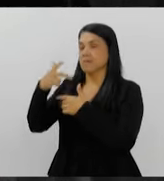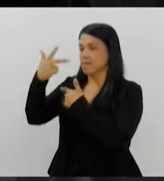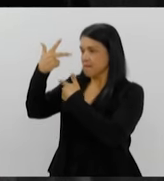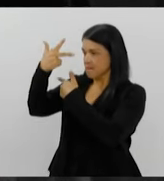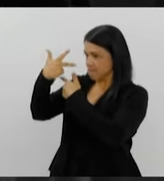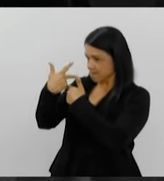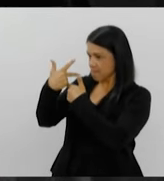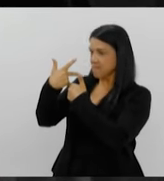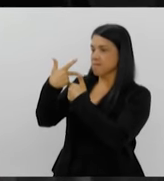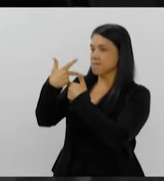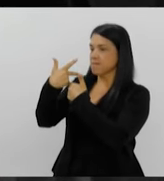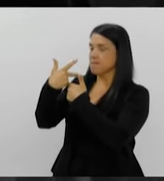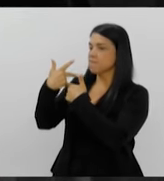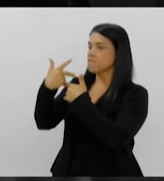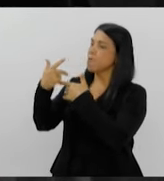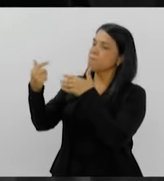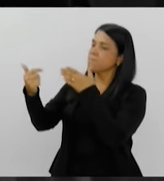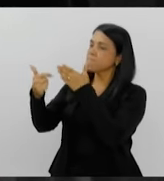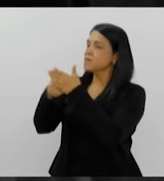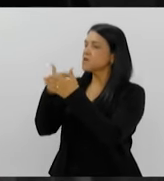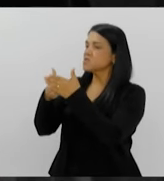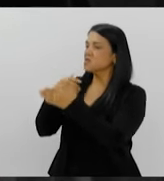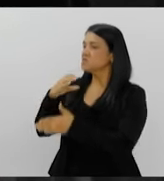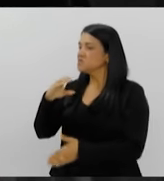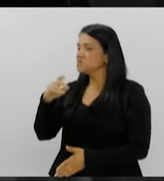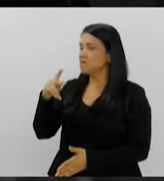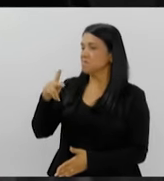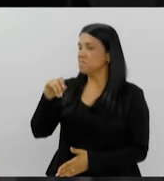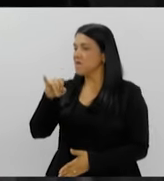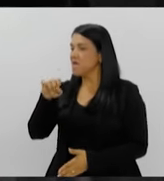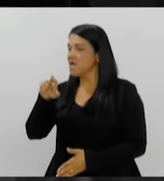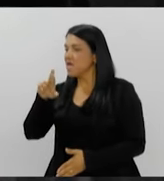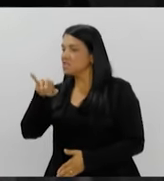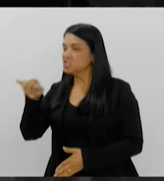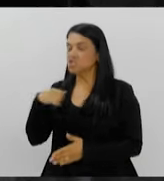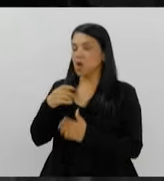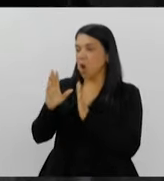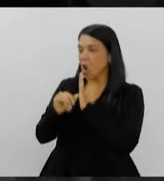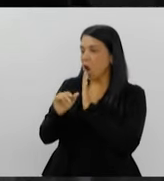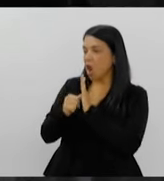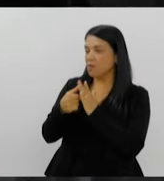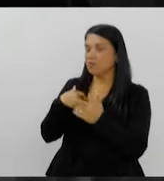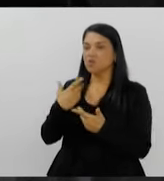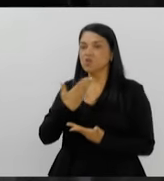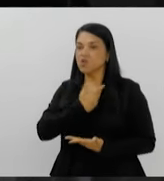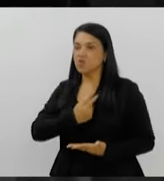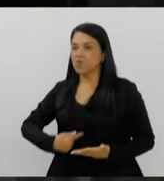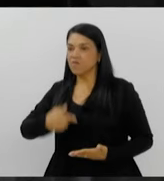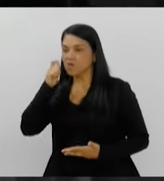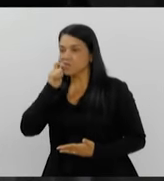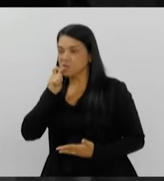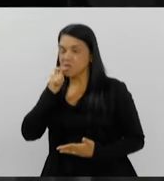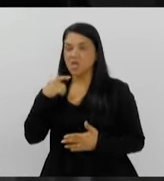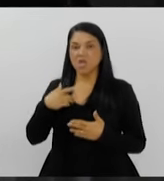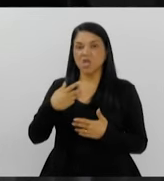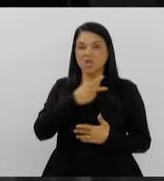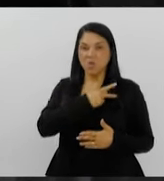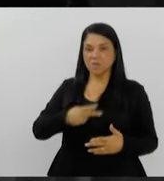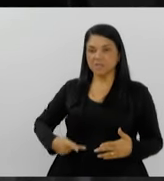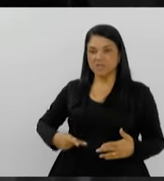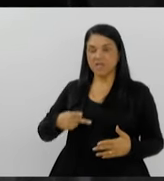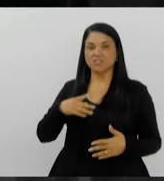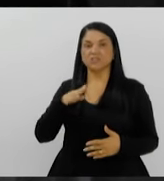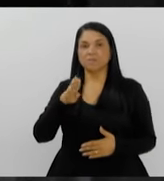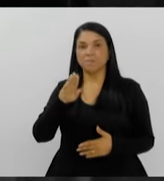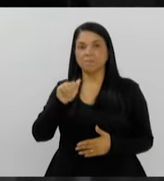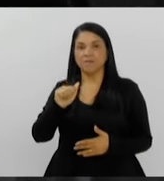e começou a questionar e o CGE e a roubira e o governo Cláudio Castro e o presidente Bacelar